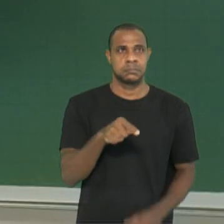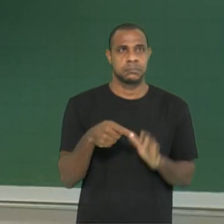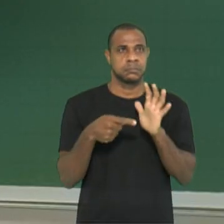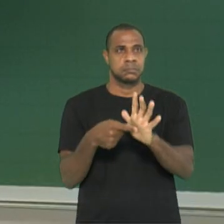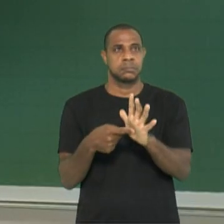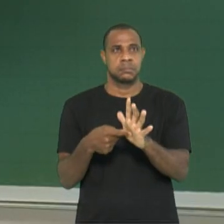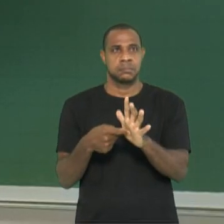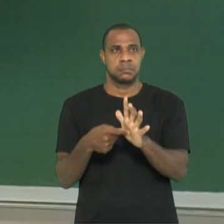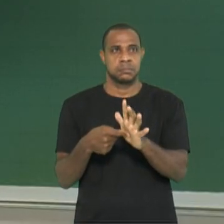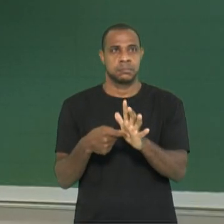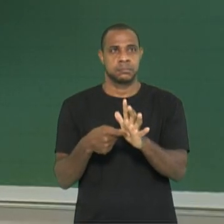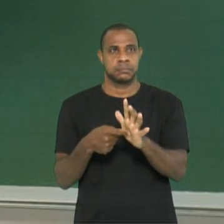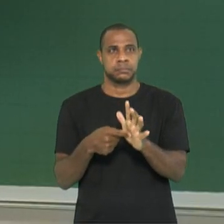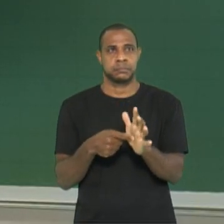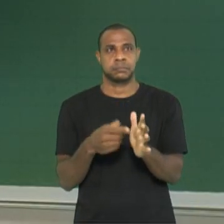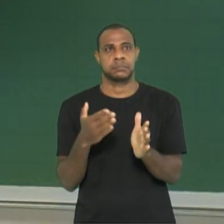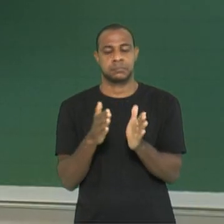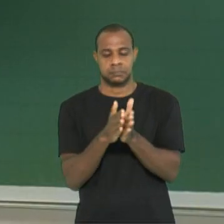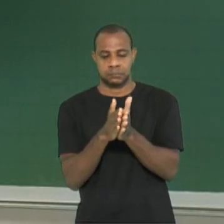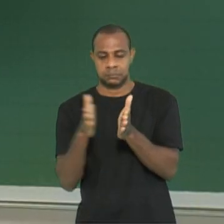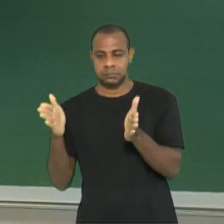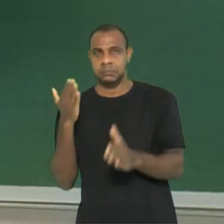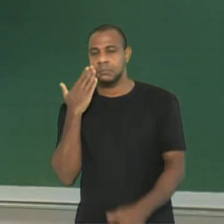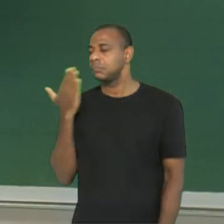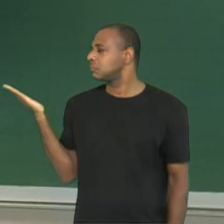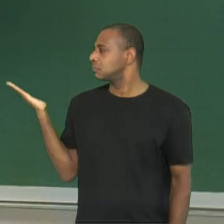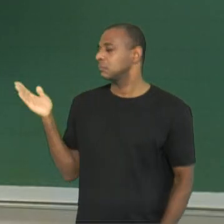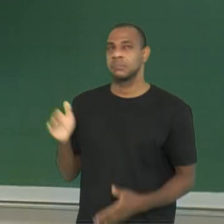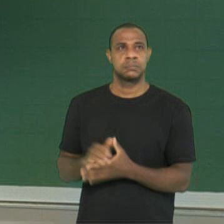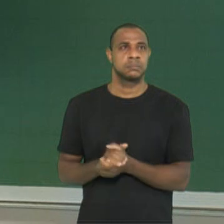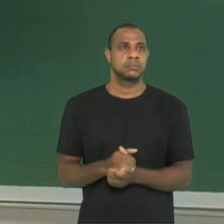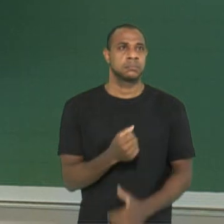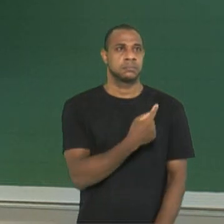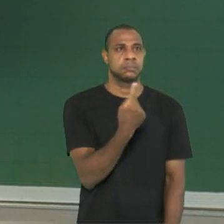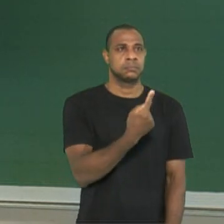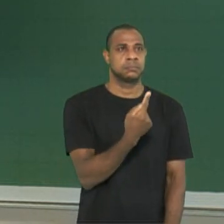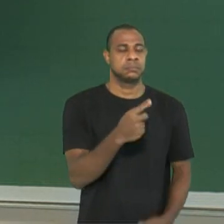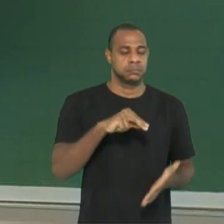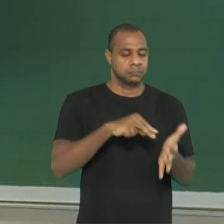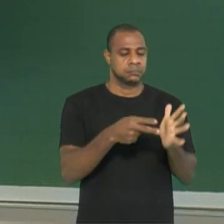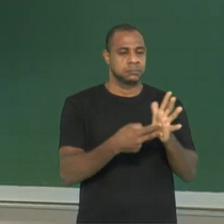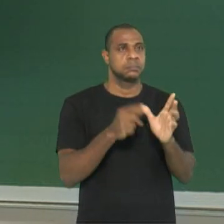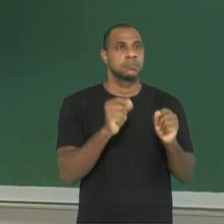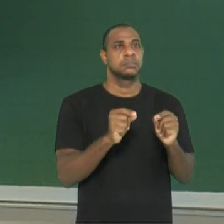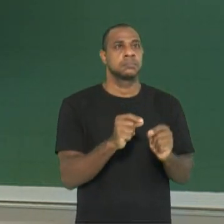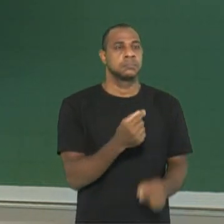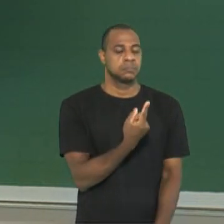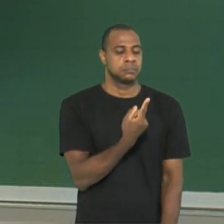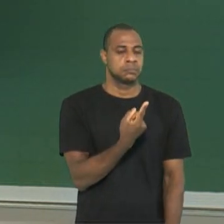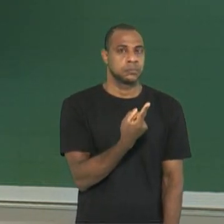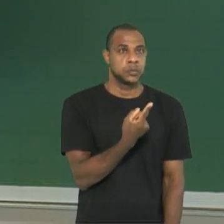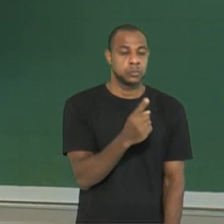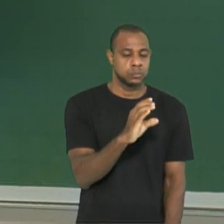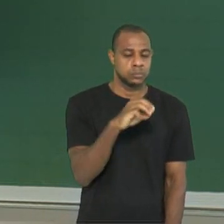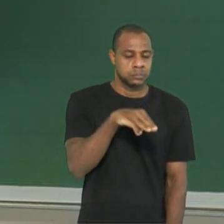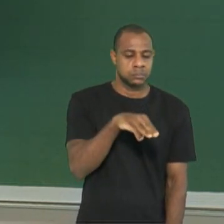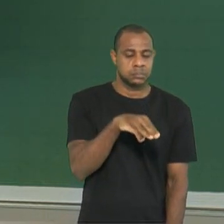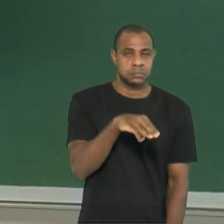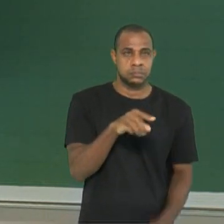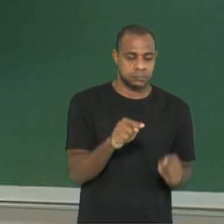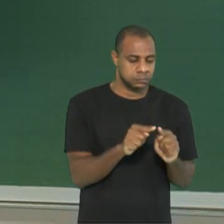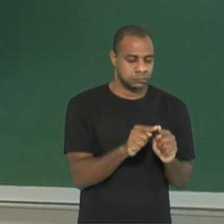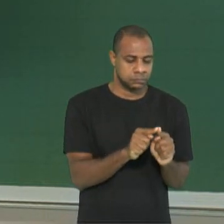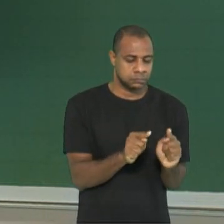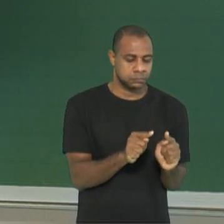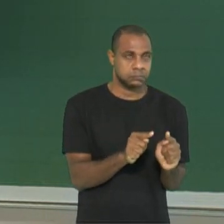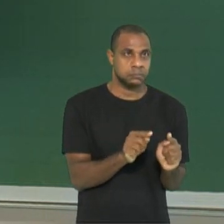outro número que vem após os 2 pontos. Esse número 1, ele corresponde a 1 centímetro no mapa. Ele está dizendo